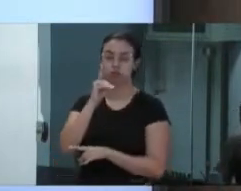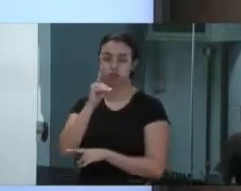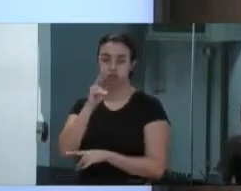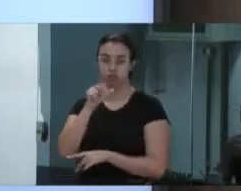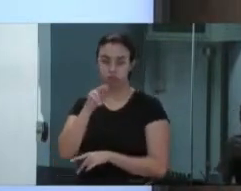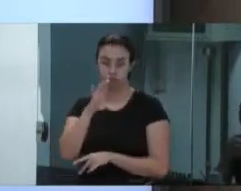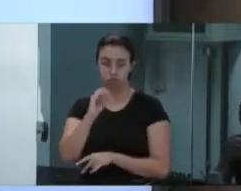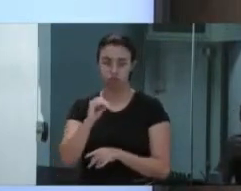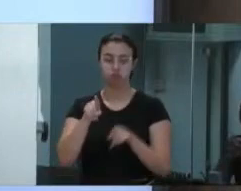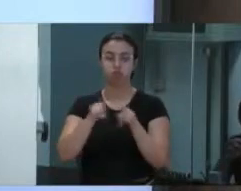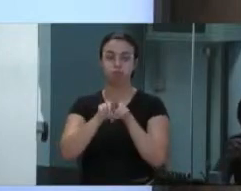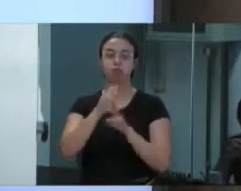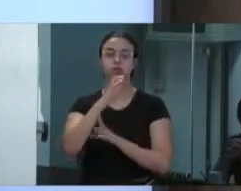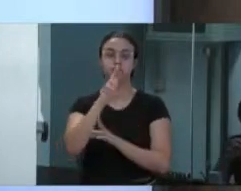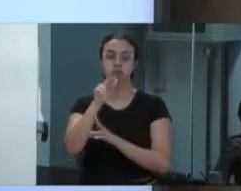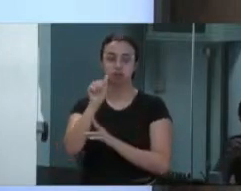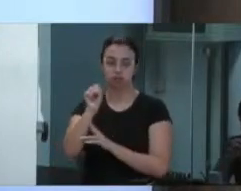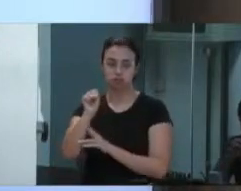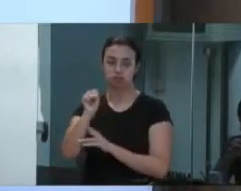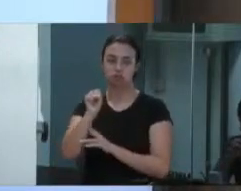os 5 CRAS.